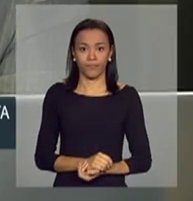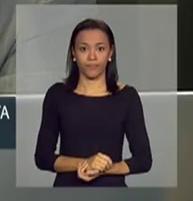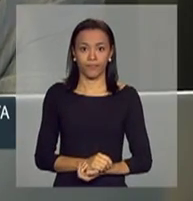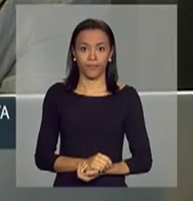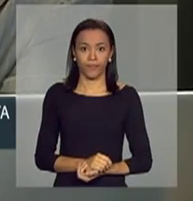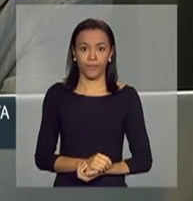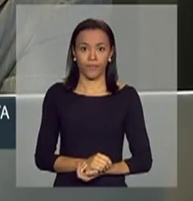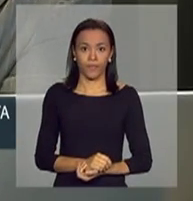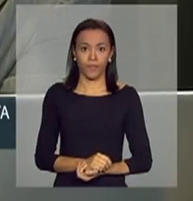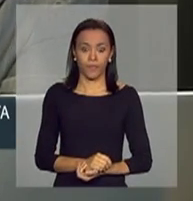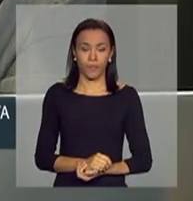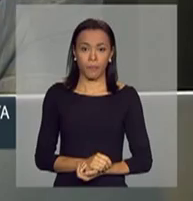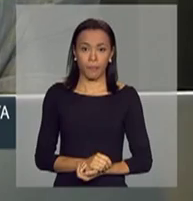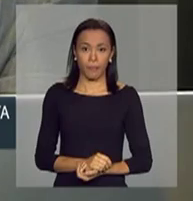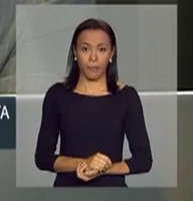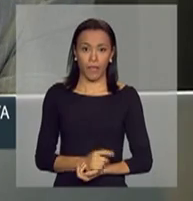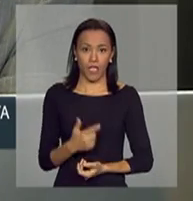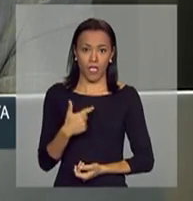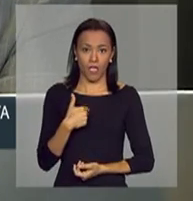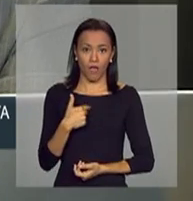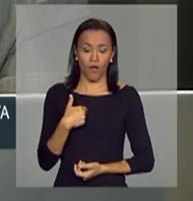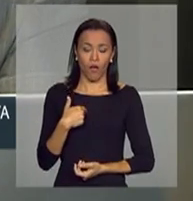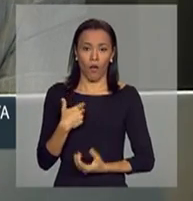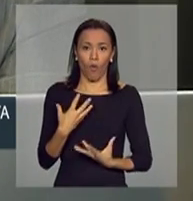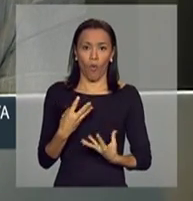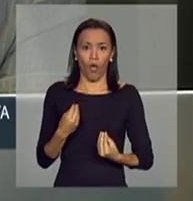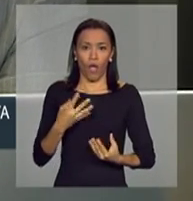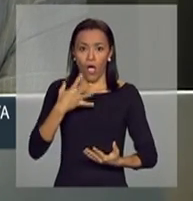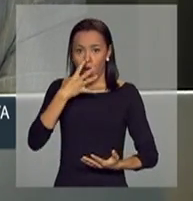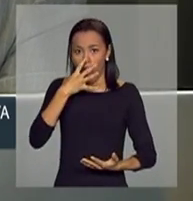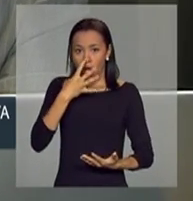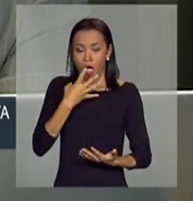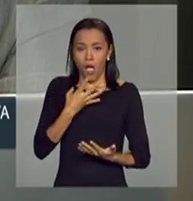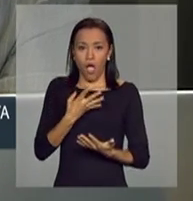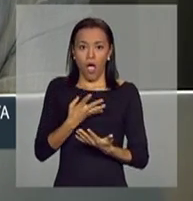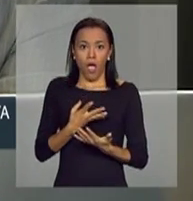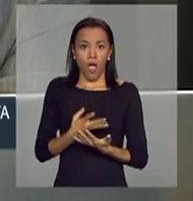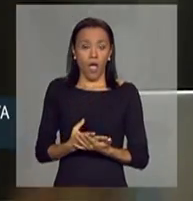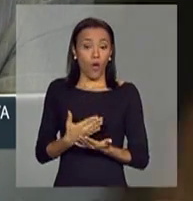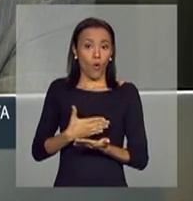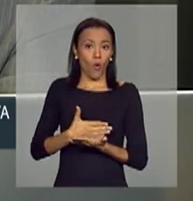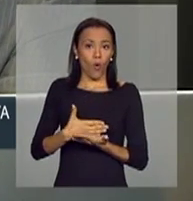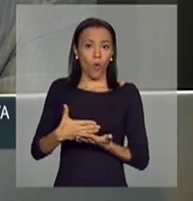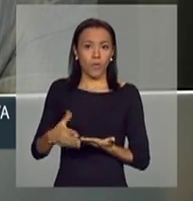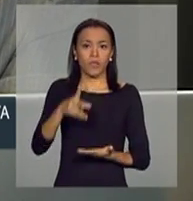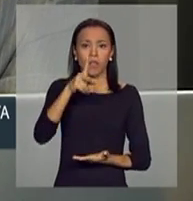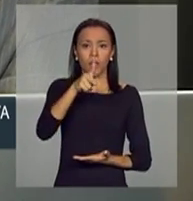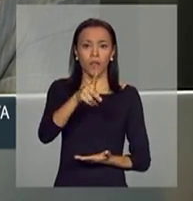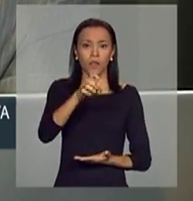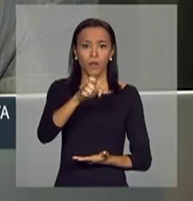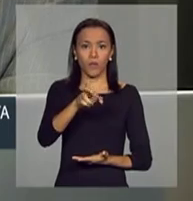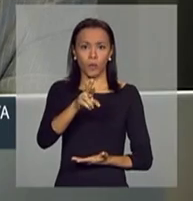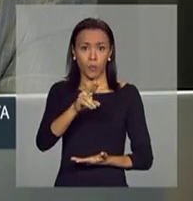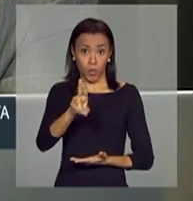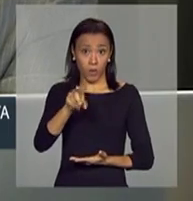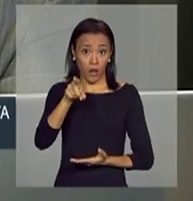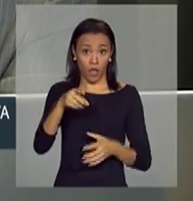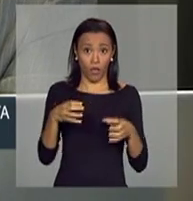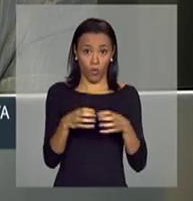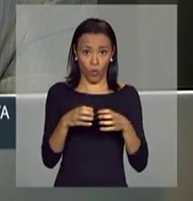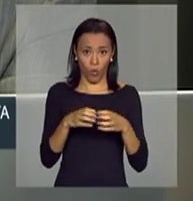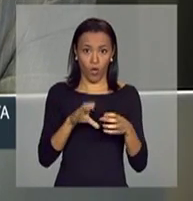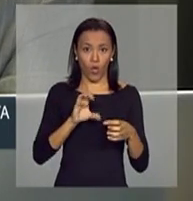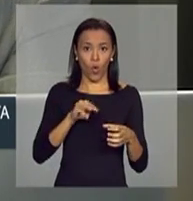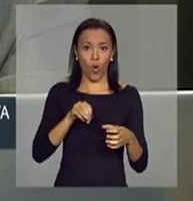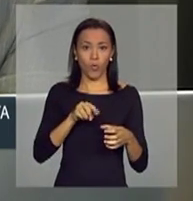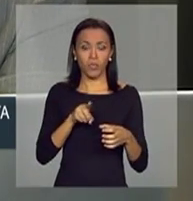La verdad, estoy muy impresionado. Yo vengo, para comenzar, del Perú, de una experiencia similar. La Comisión de la Verdad del Perú, que se